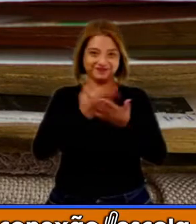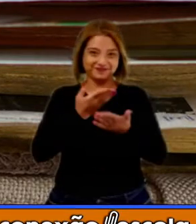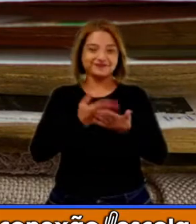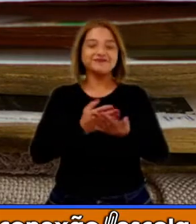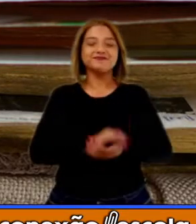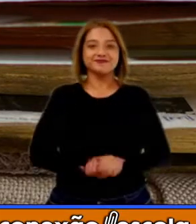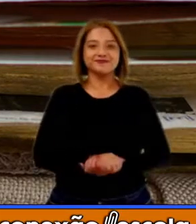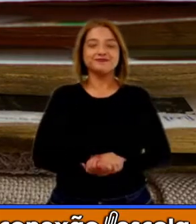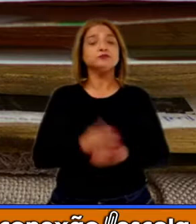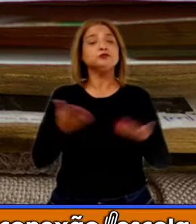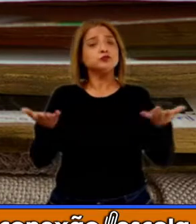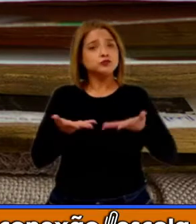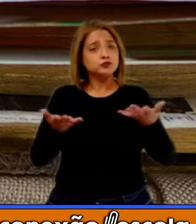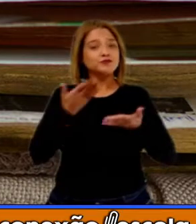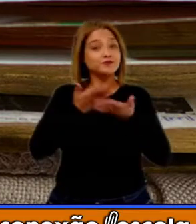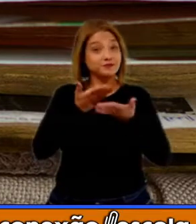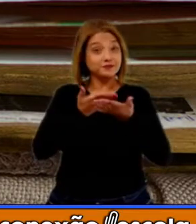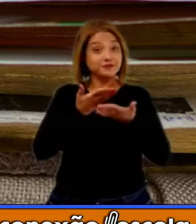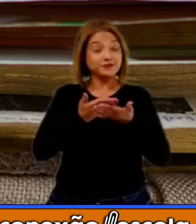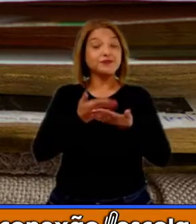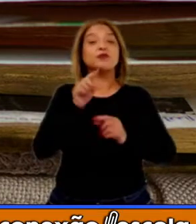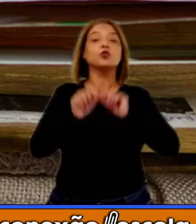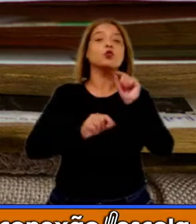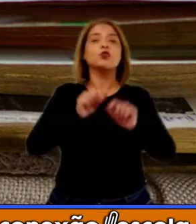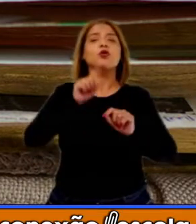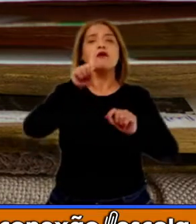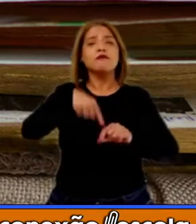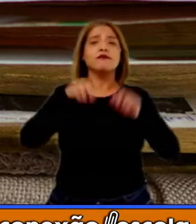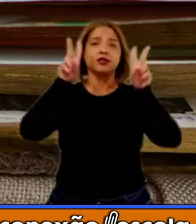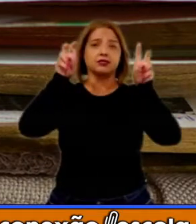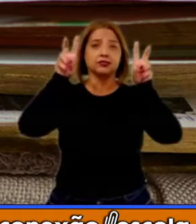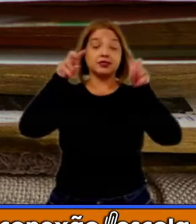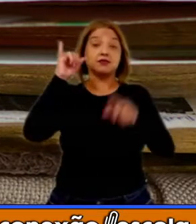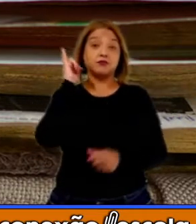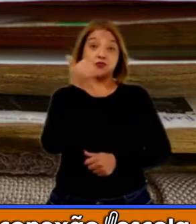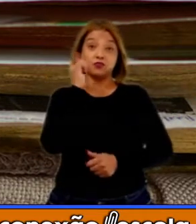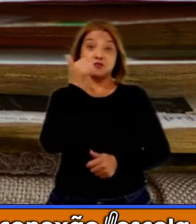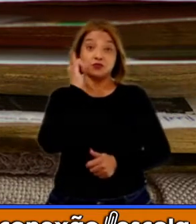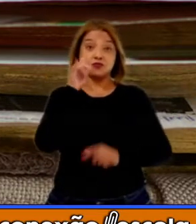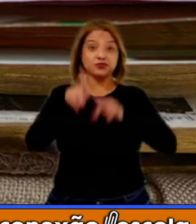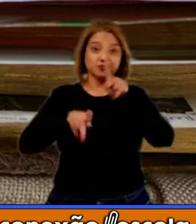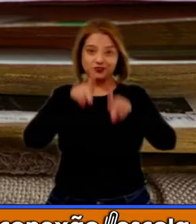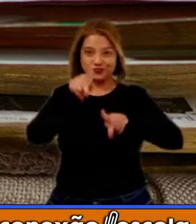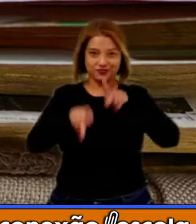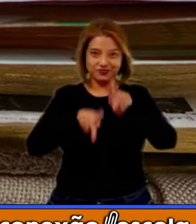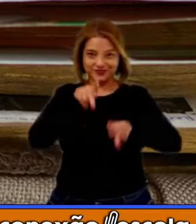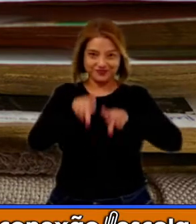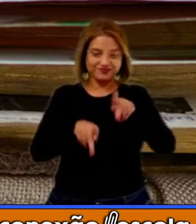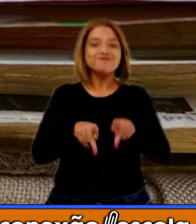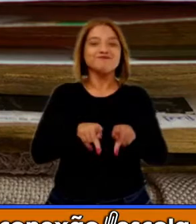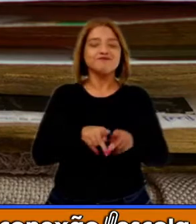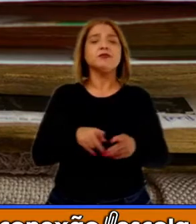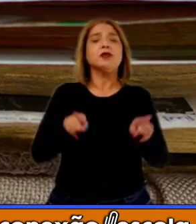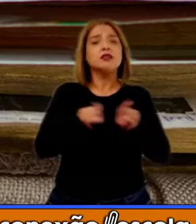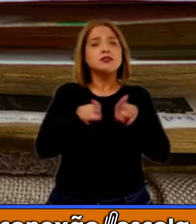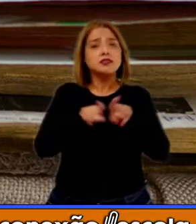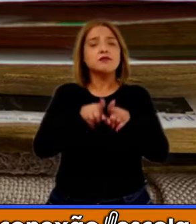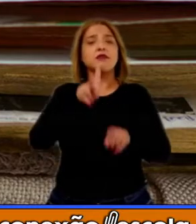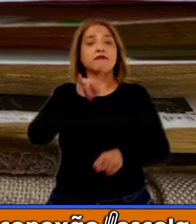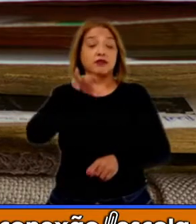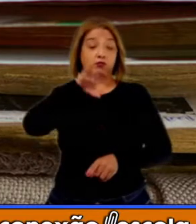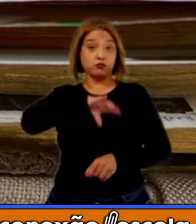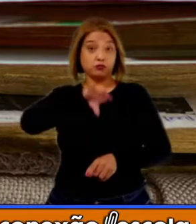Escola. Hoje, na nossa aula, vamos falar sobre contos populares. Vamos abordar